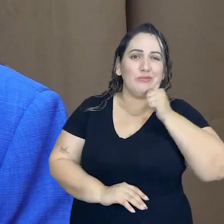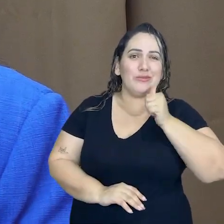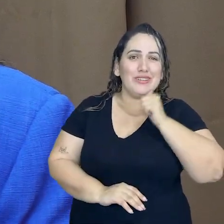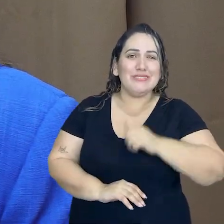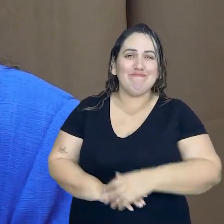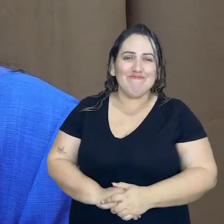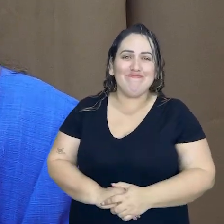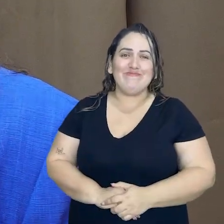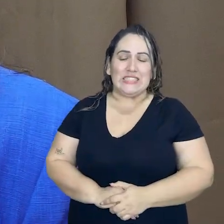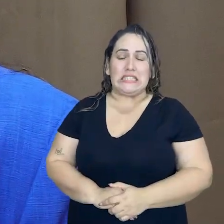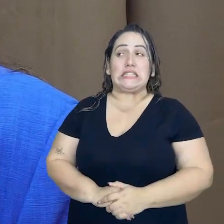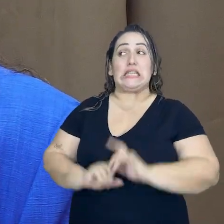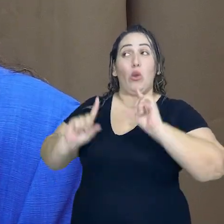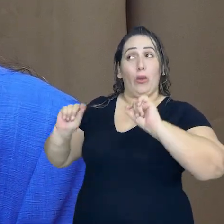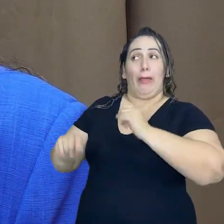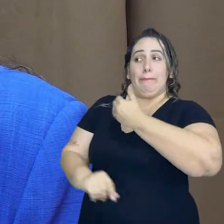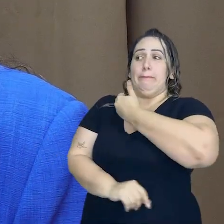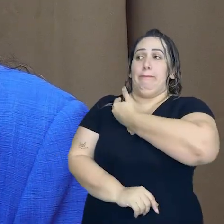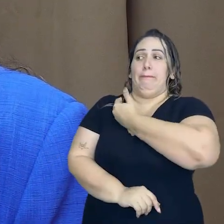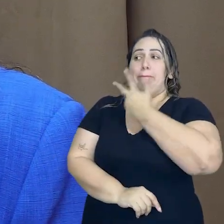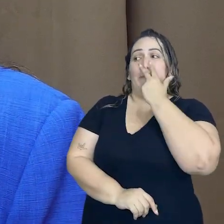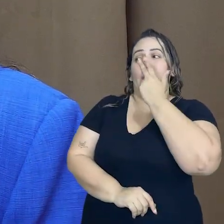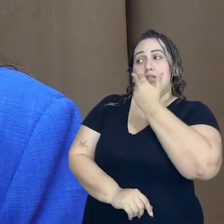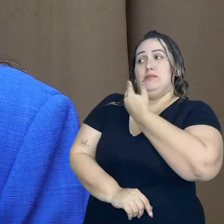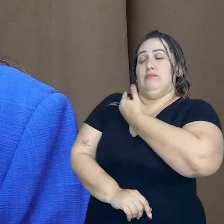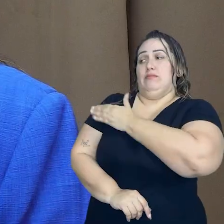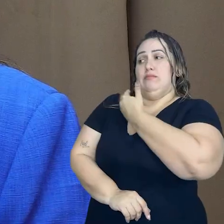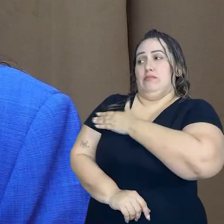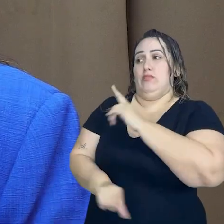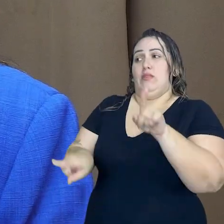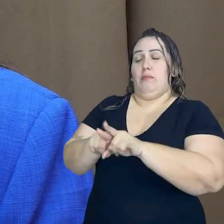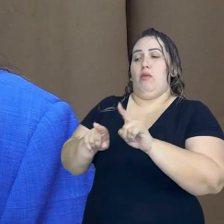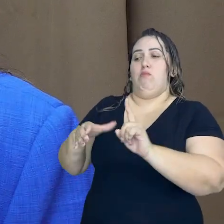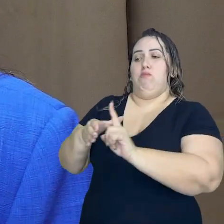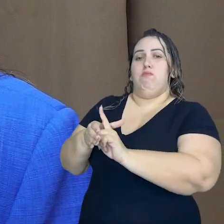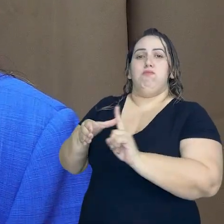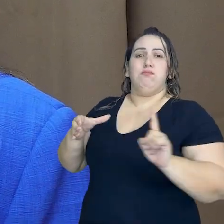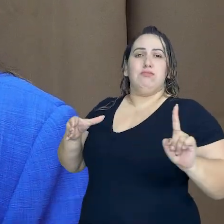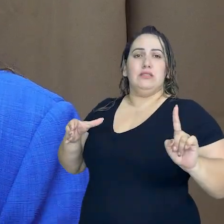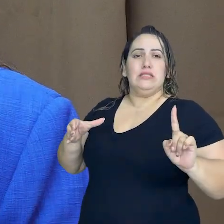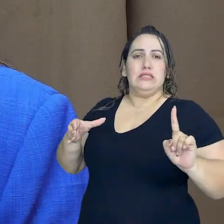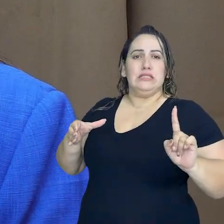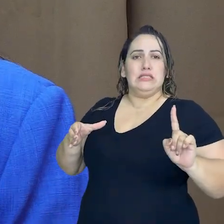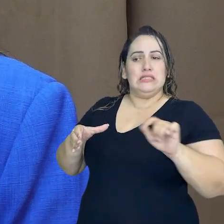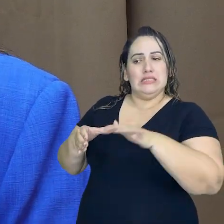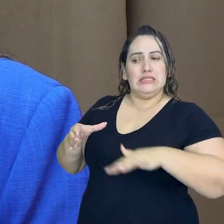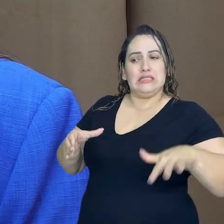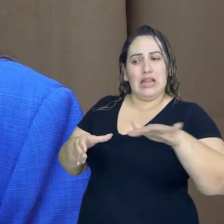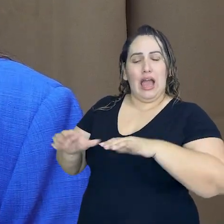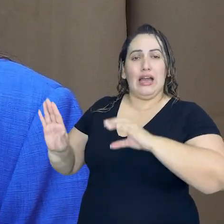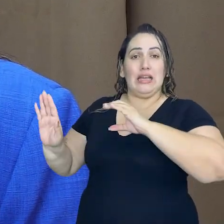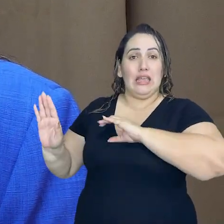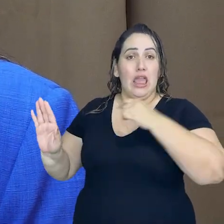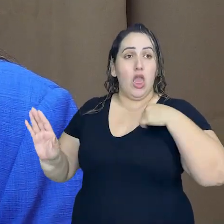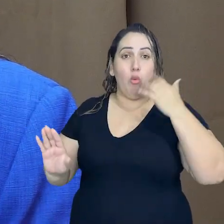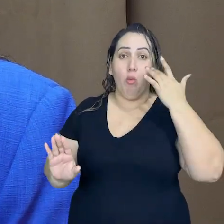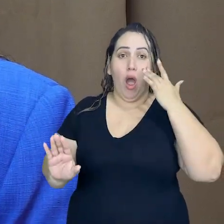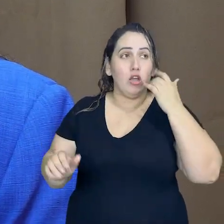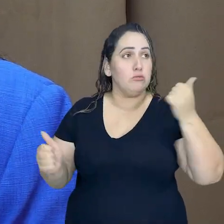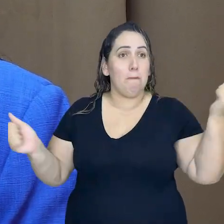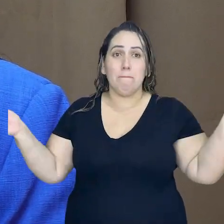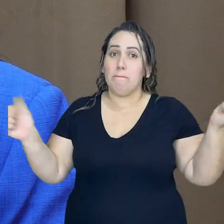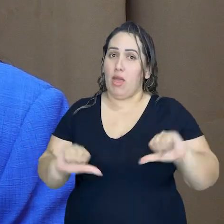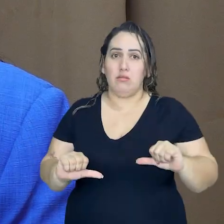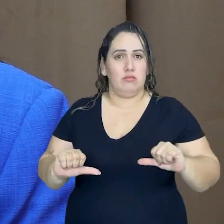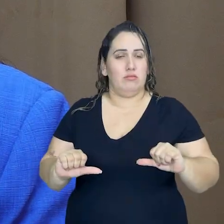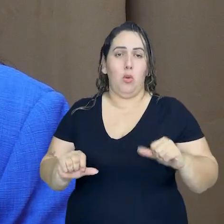e têm se auto-anistiado. Eu acho isso o fim da picada. Por quê? Porque o partido, ele